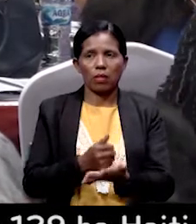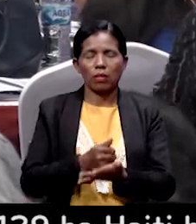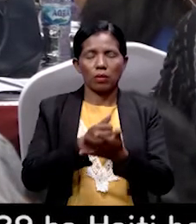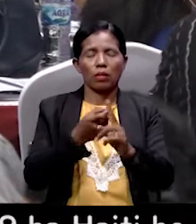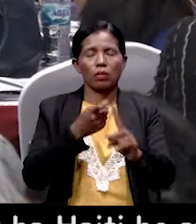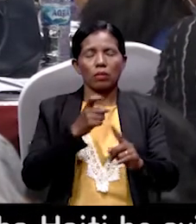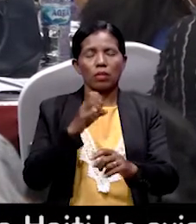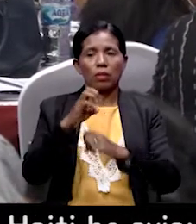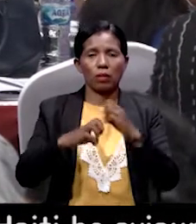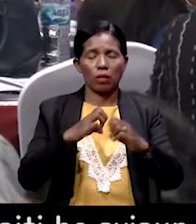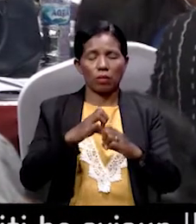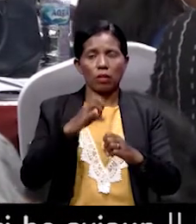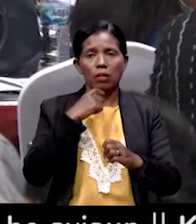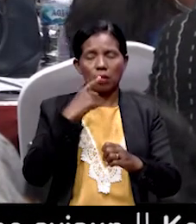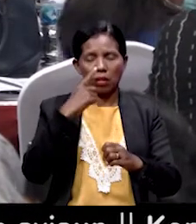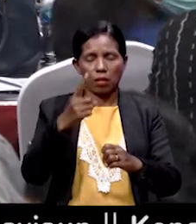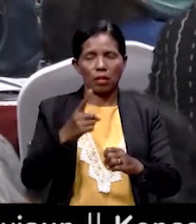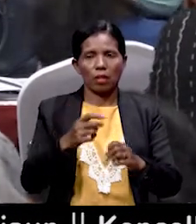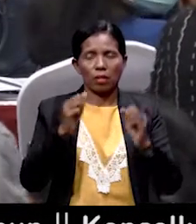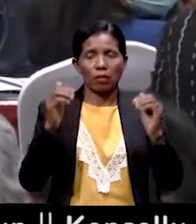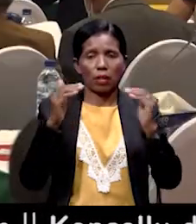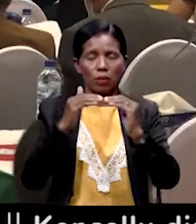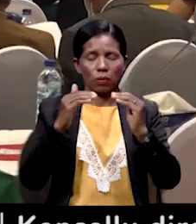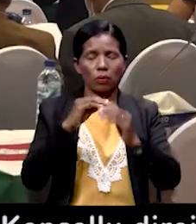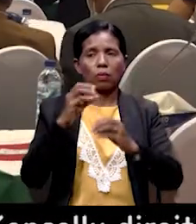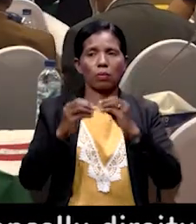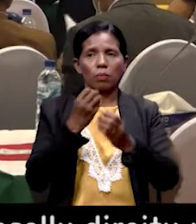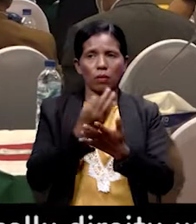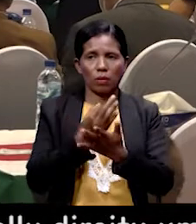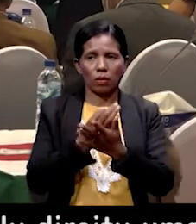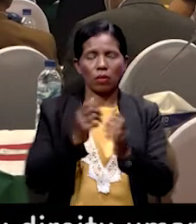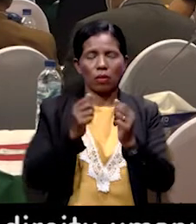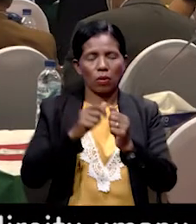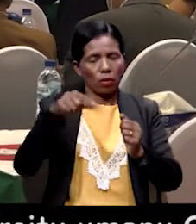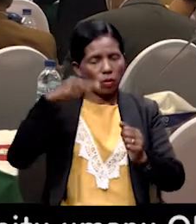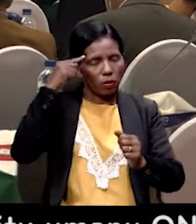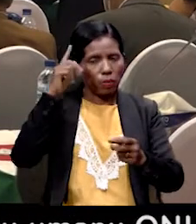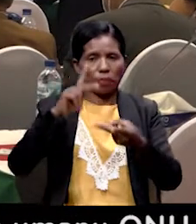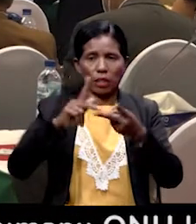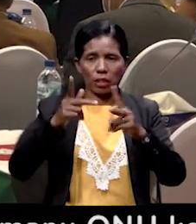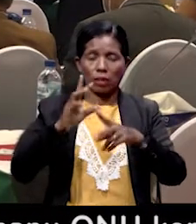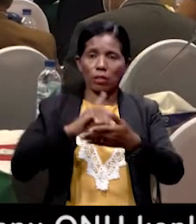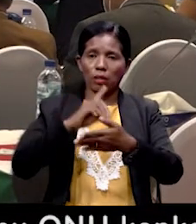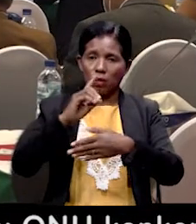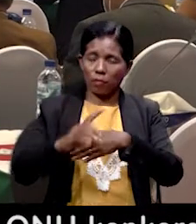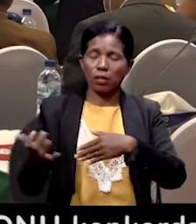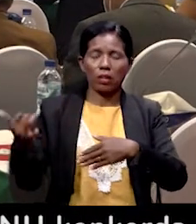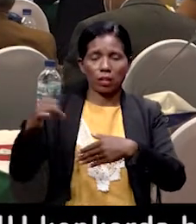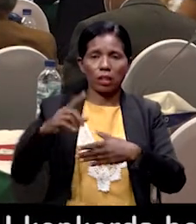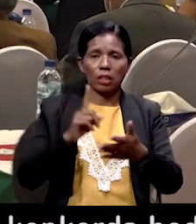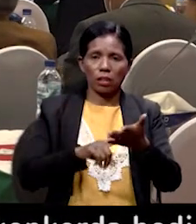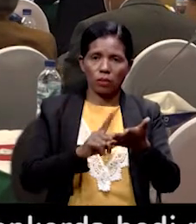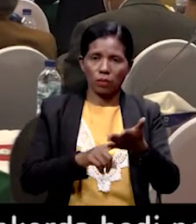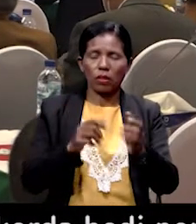Europeia organiza seminario panorama orsamental ho governo no parceiro desenvolvimento Sira discute a mutuk